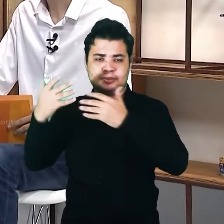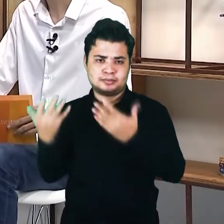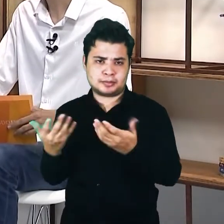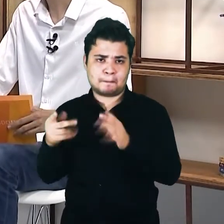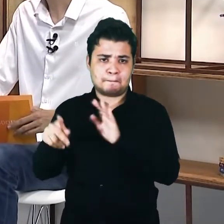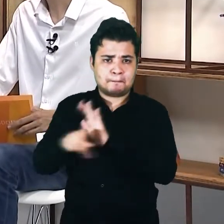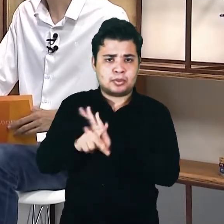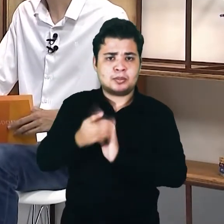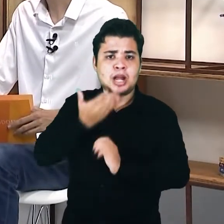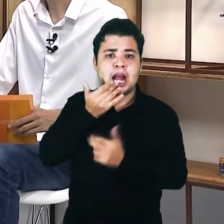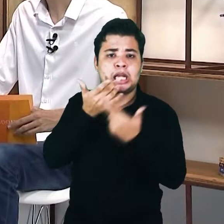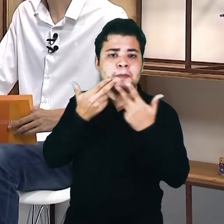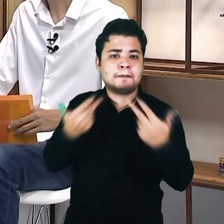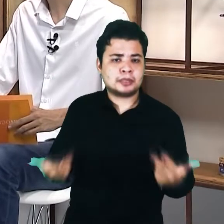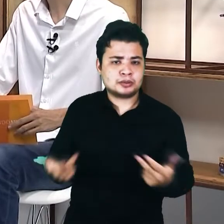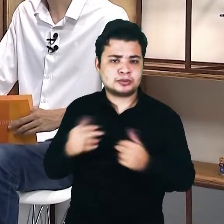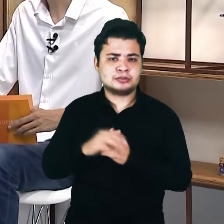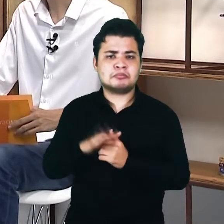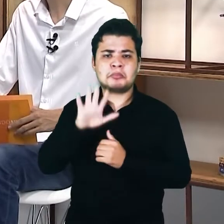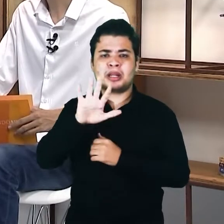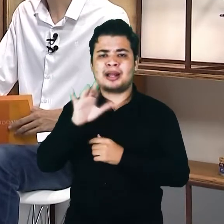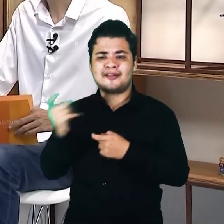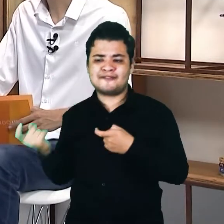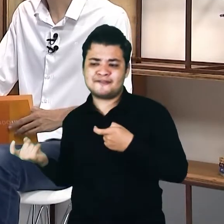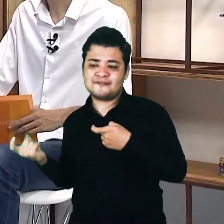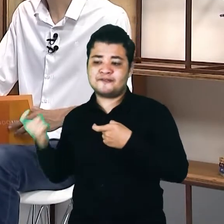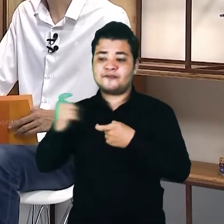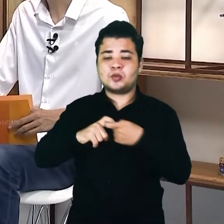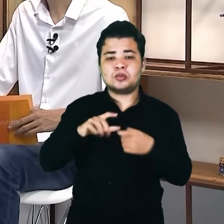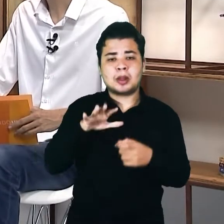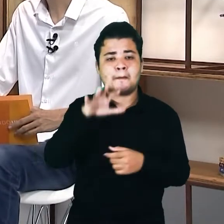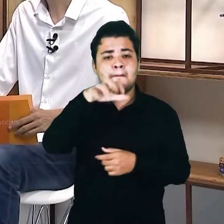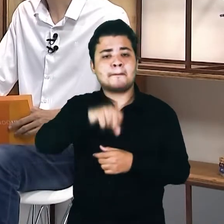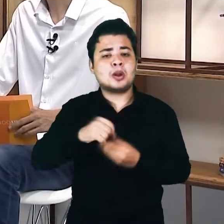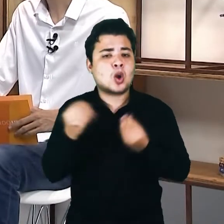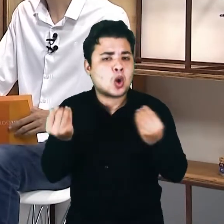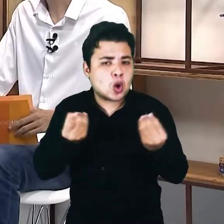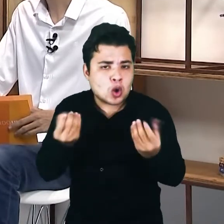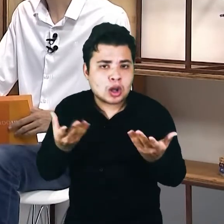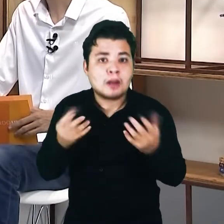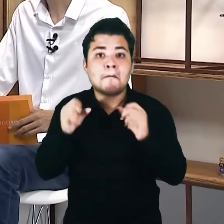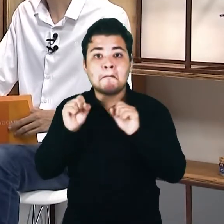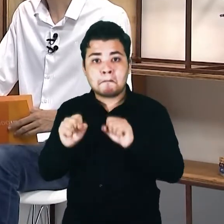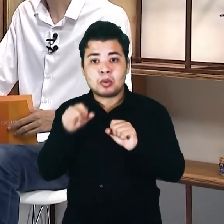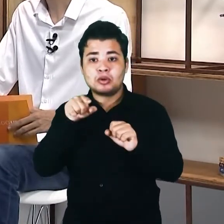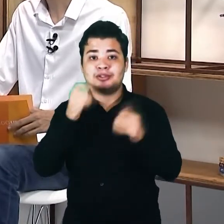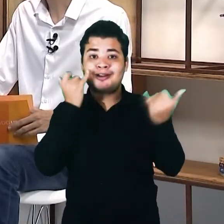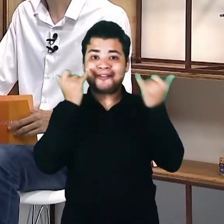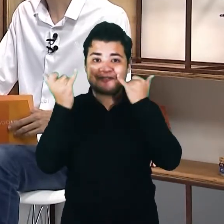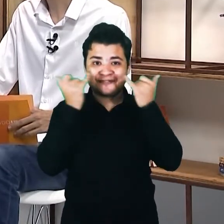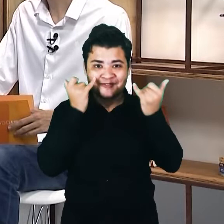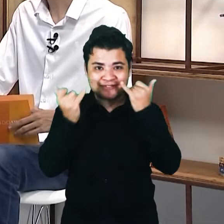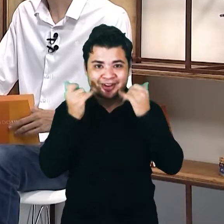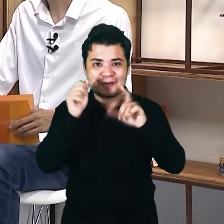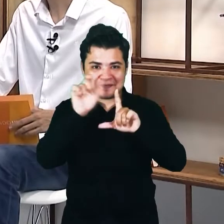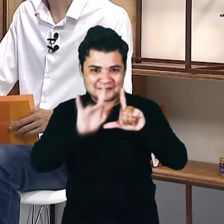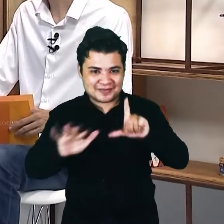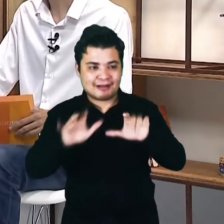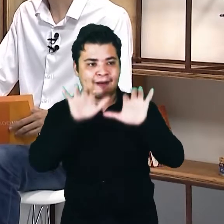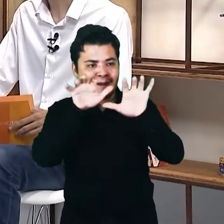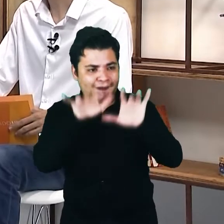sejam alimentícias. Como é que ela vai voltar naquele lugar para pegar essas sementes? Ela pode usar, então, esses dados